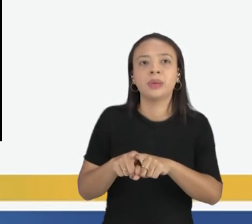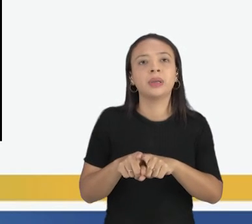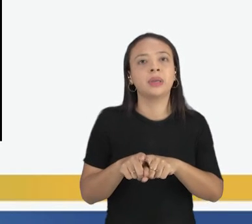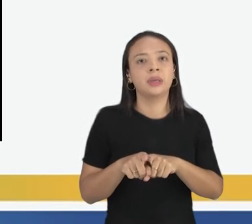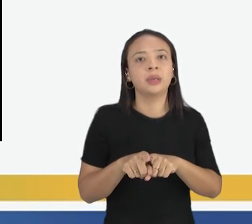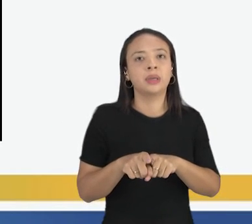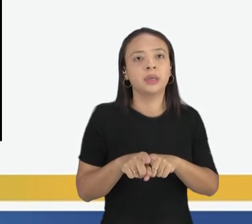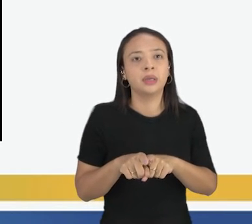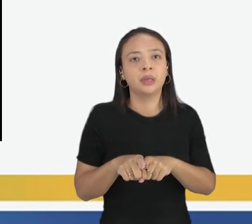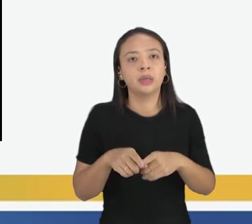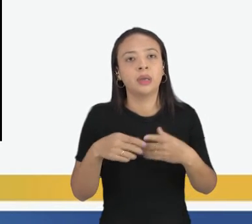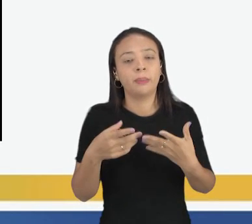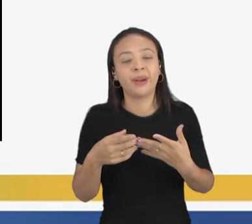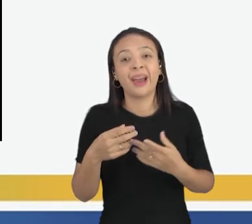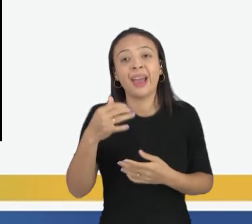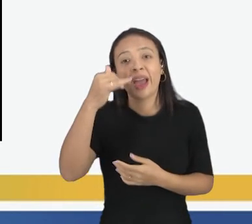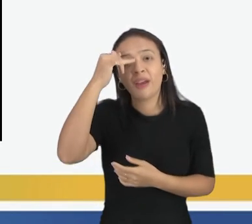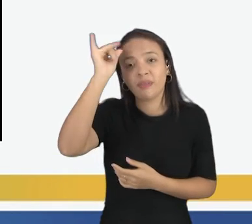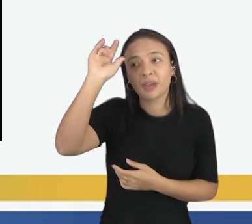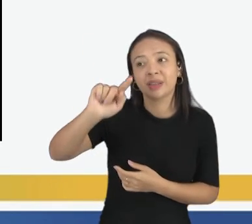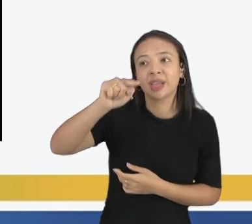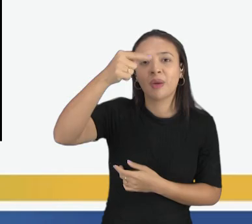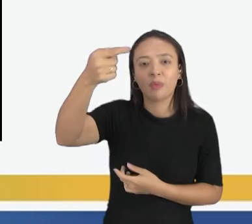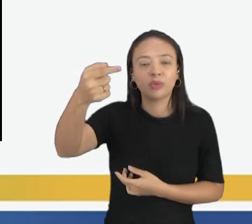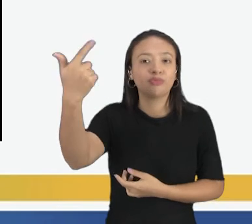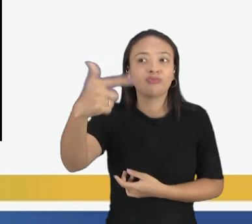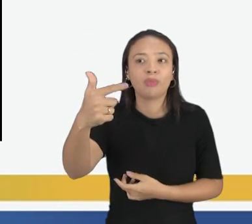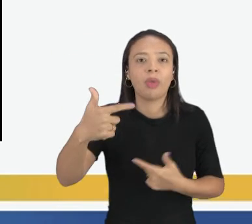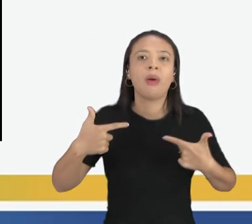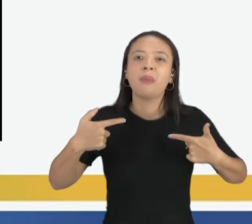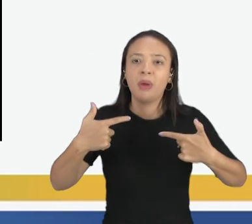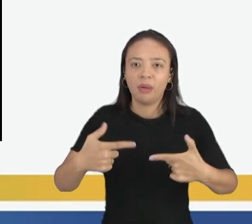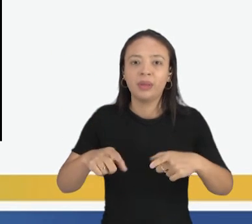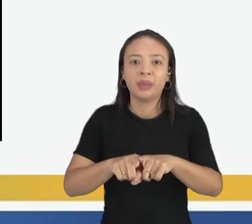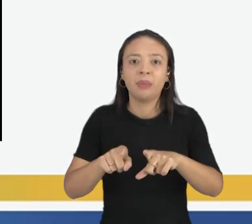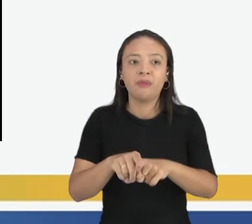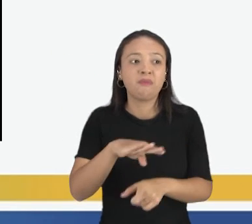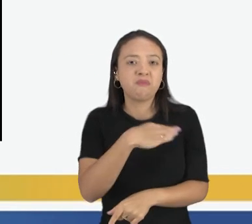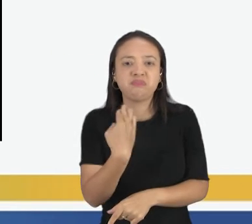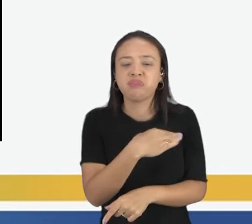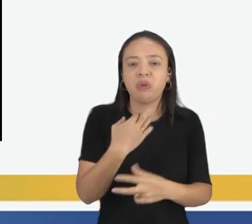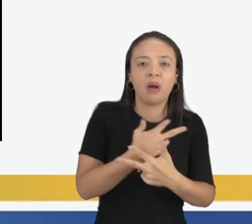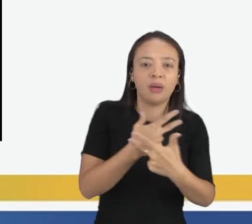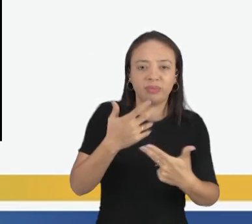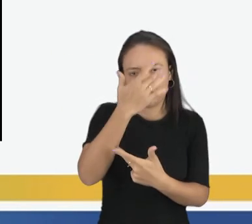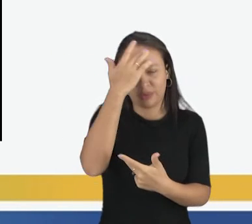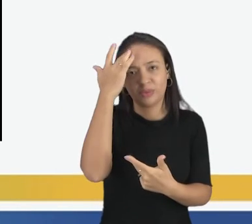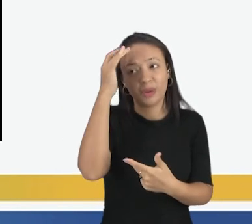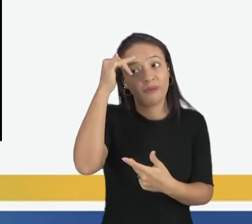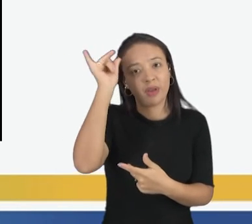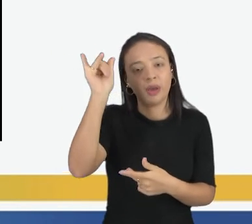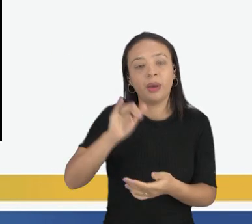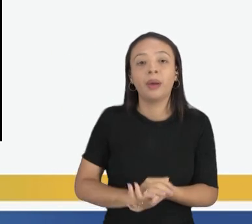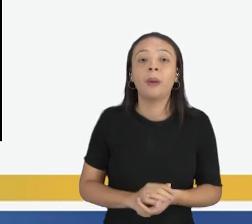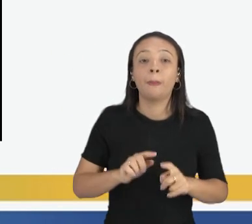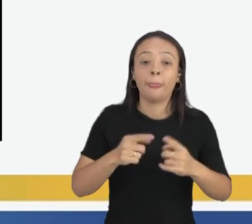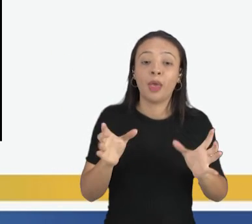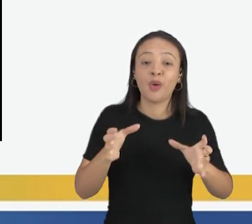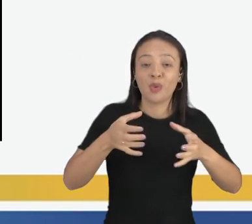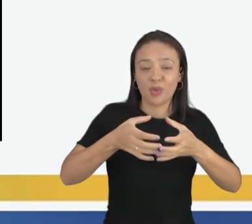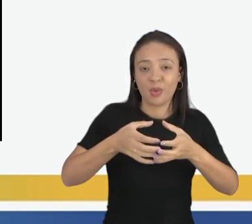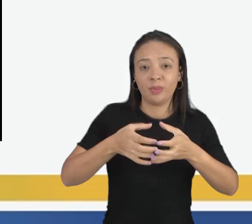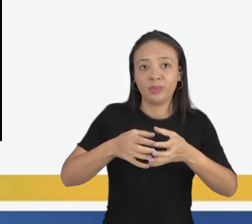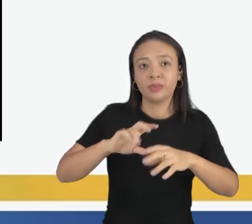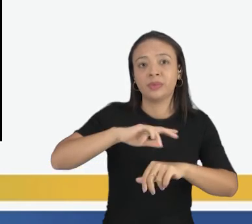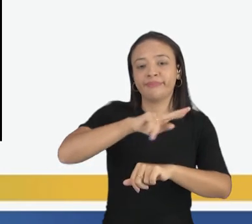né, posteriormente não acontecesse mais conflitos mundiais assim e que morressem tantas pessoas. Só que a Liga das Nações ela fracassou,